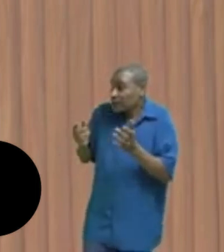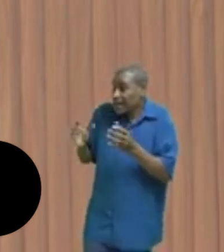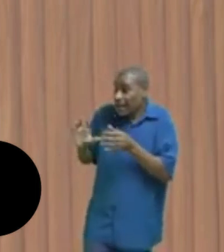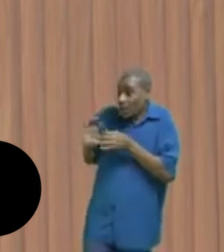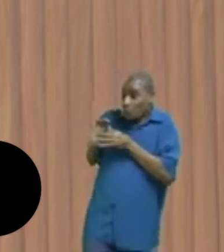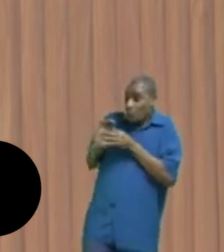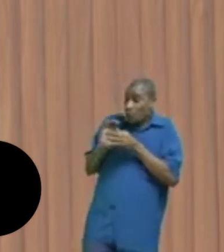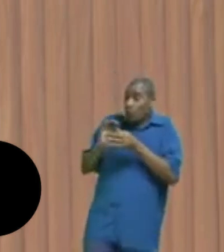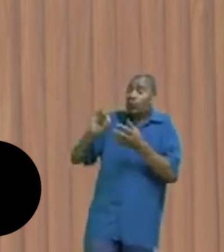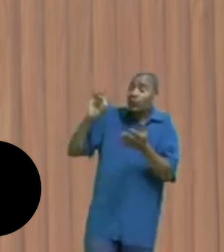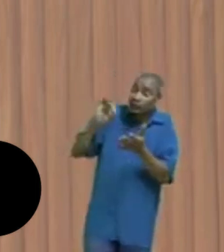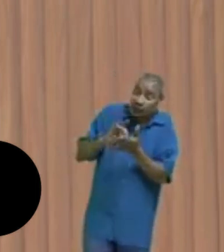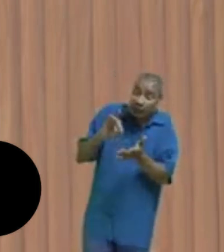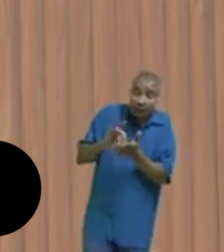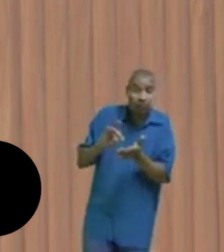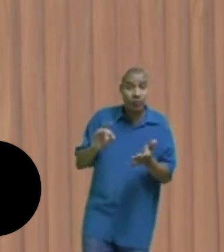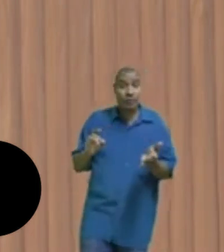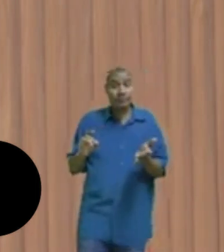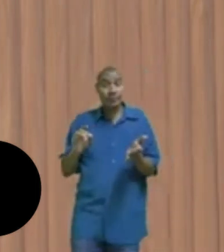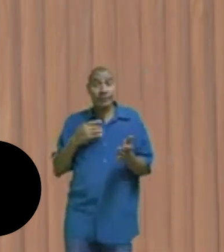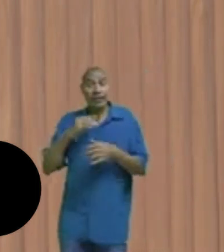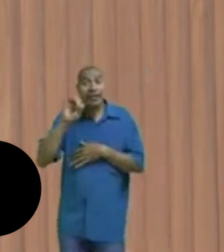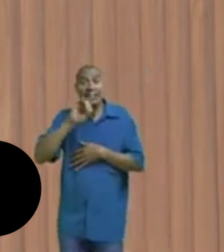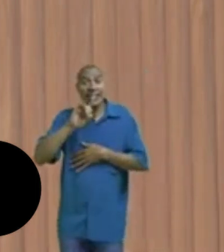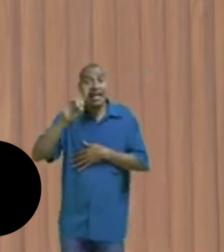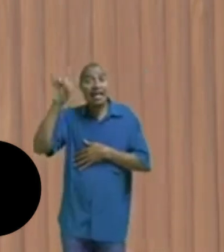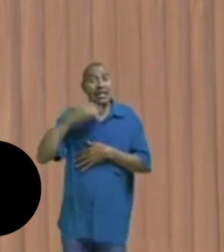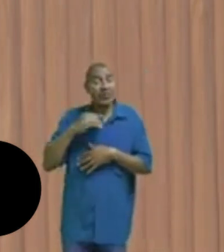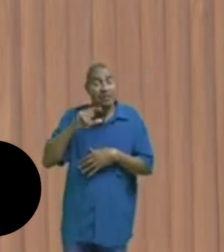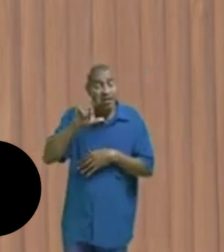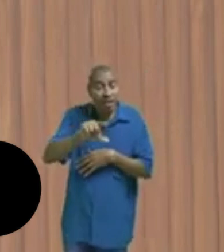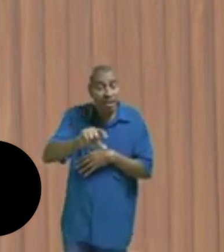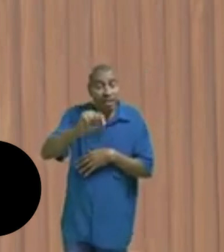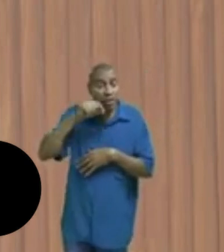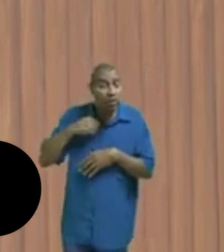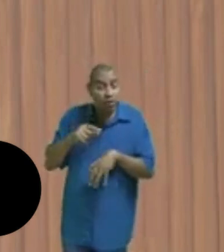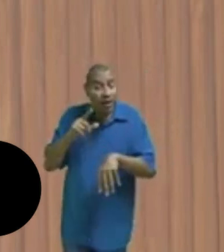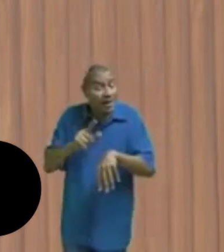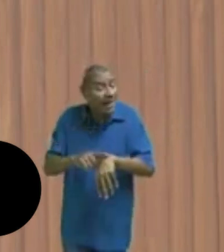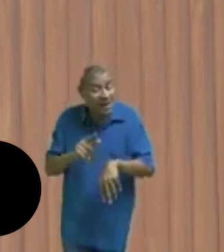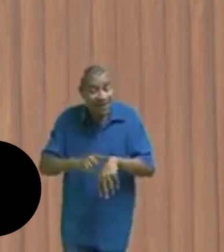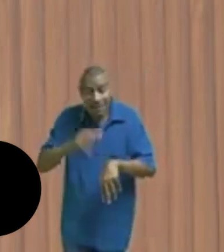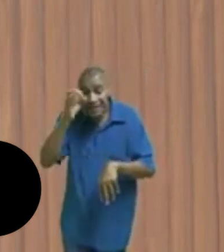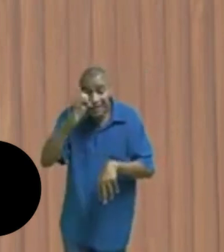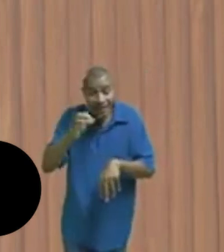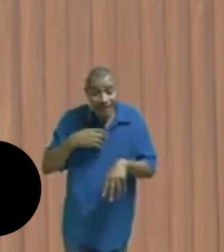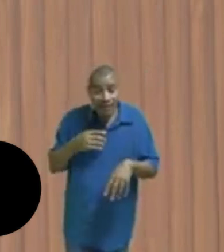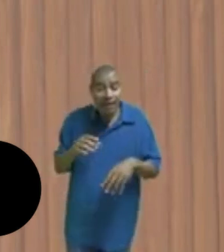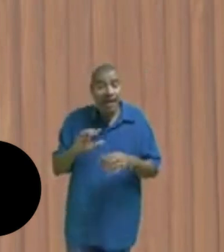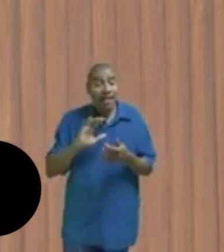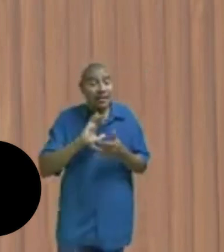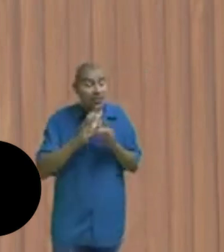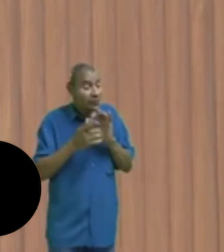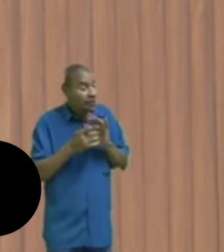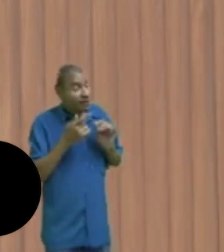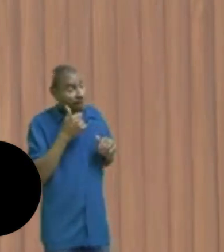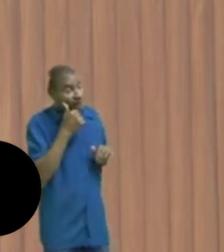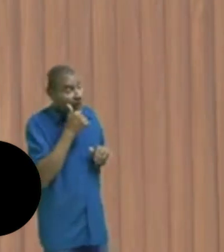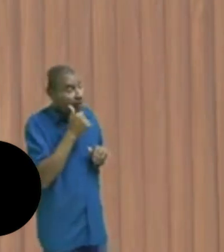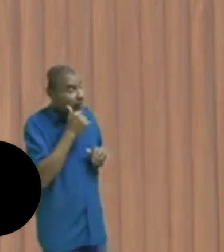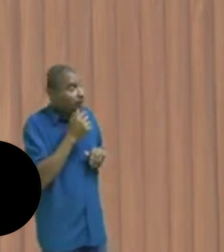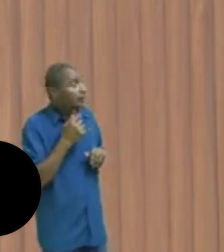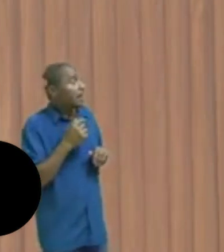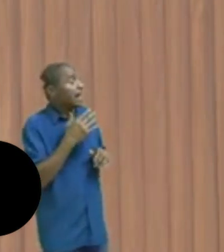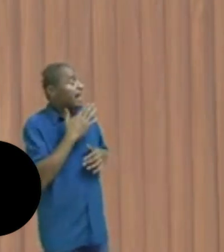Não é a criatura que marca essa hora, é Deus que escolhe este momento. E ele diz para aquela mulher, eu sou o Cristo,